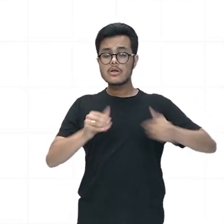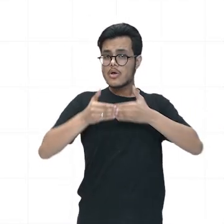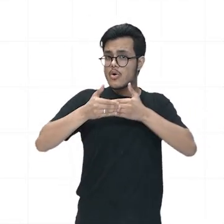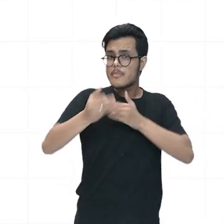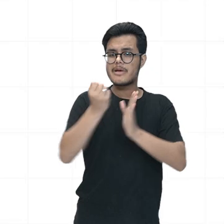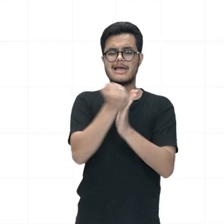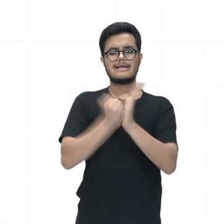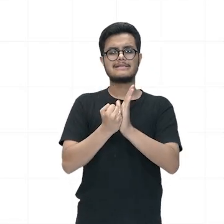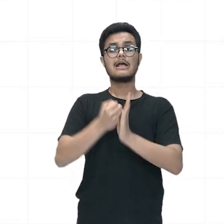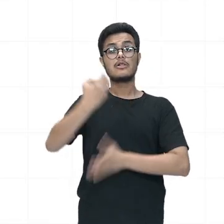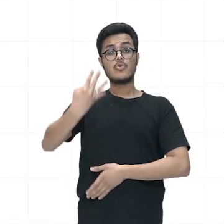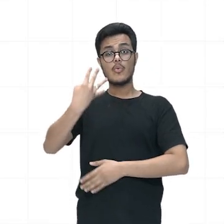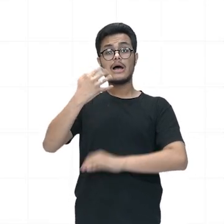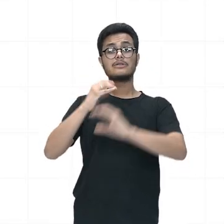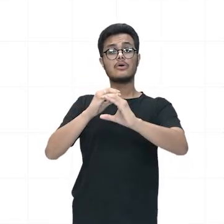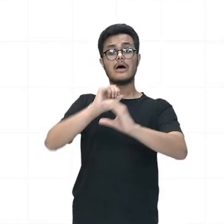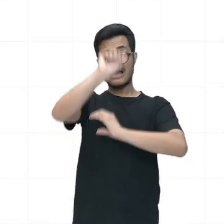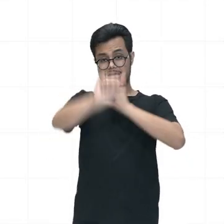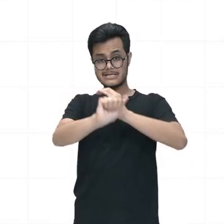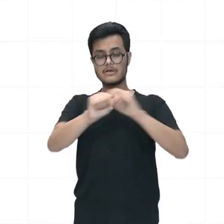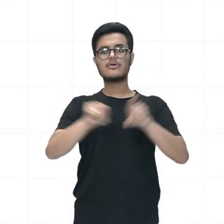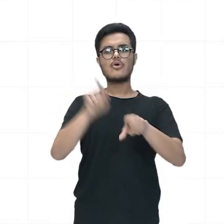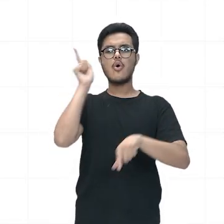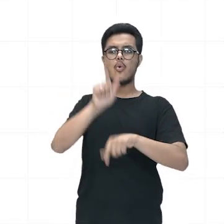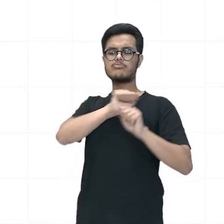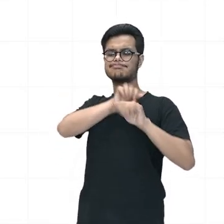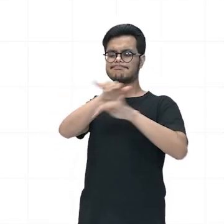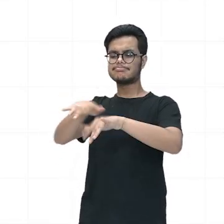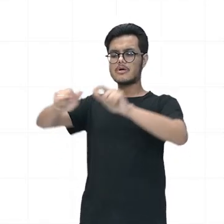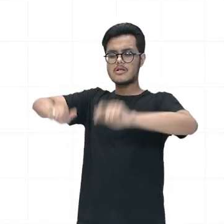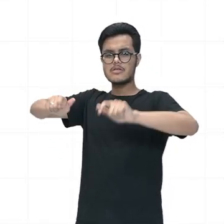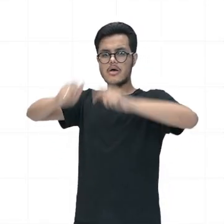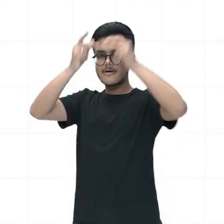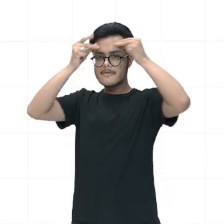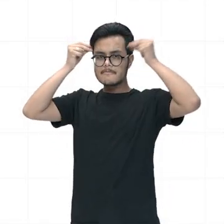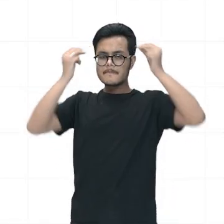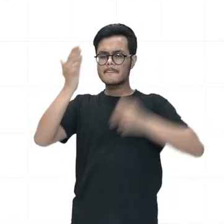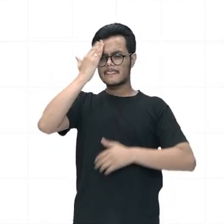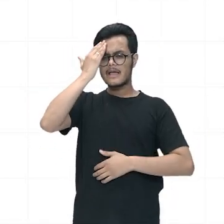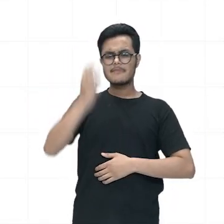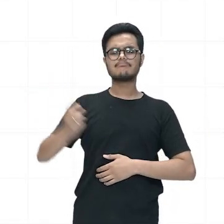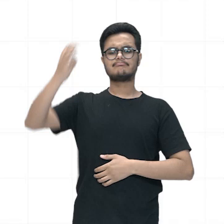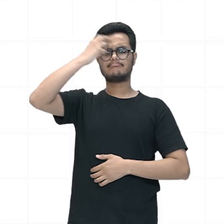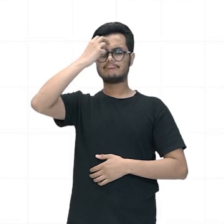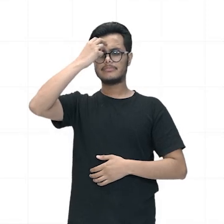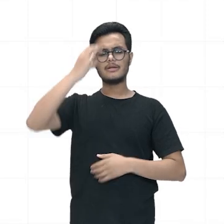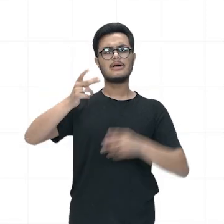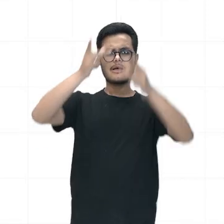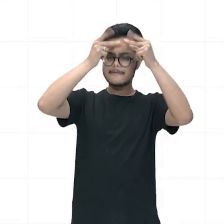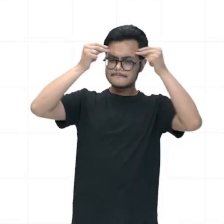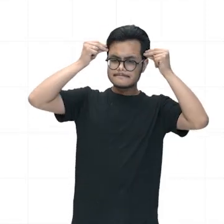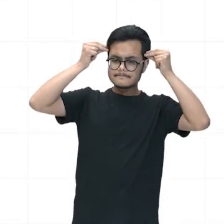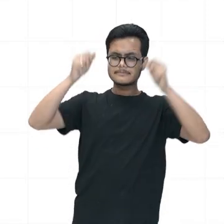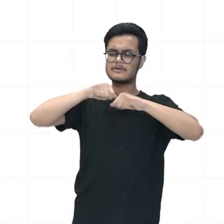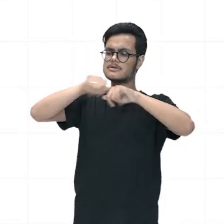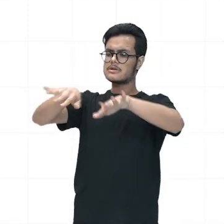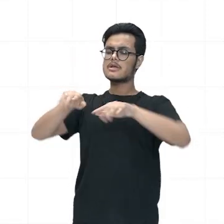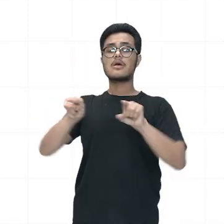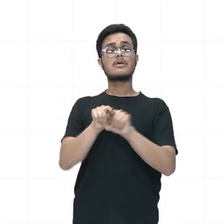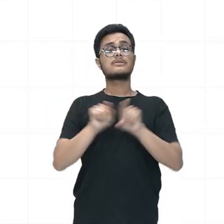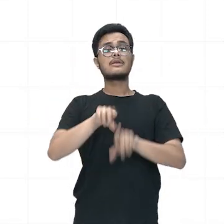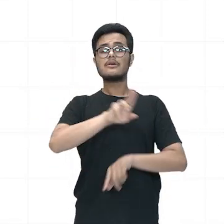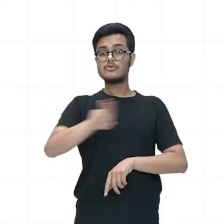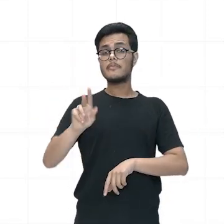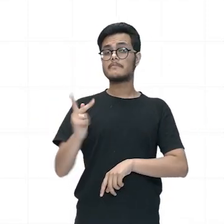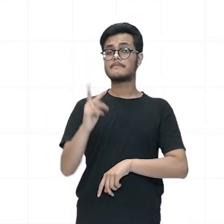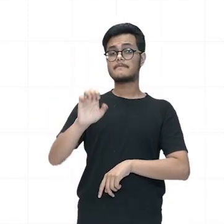a.C., conquistou a Grécia. Alexandre foi um grande conhecedor da cultura grega e difundiu a cultura grega